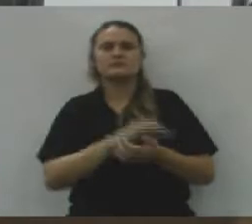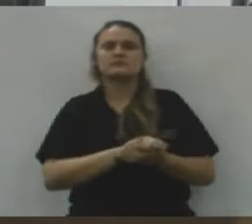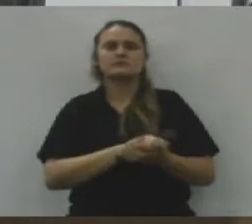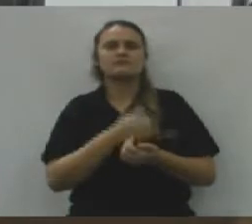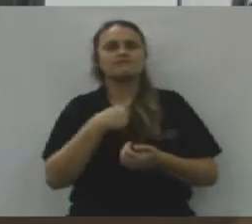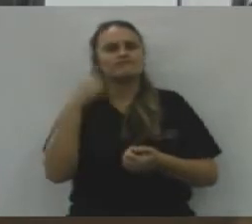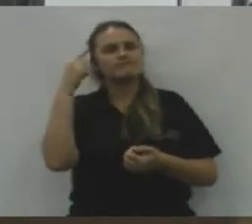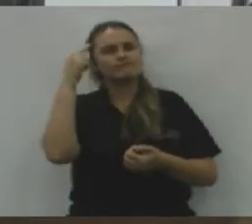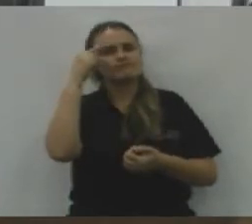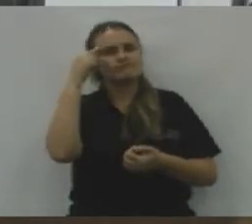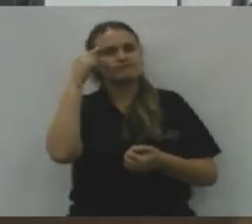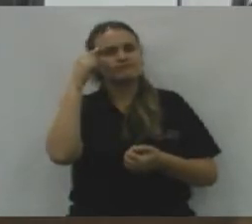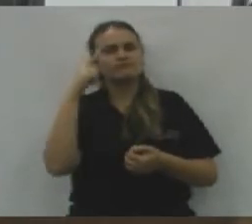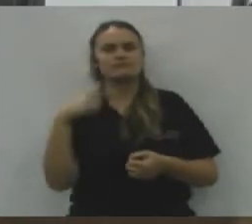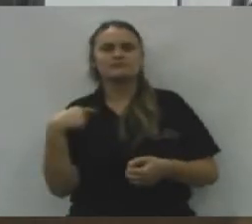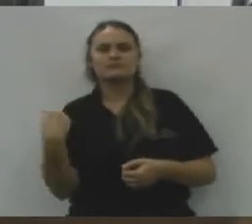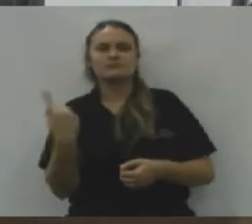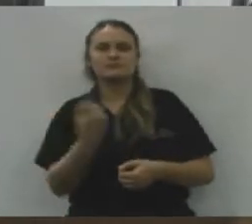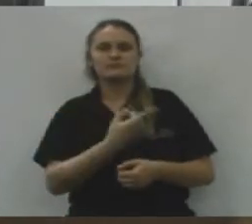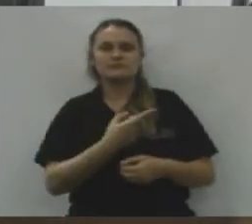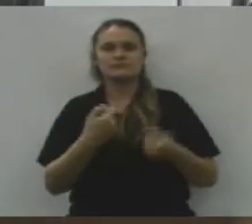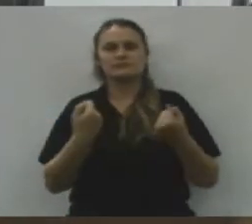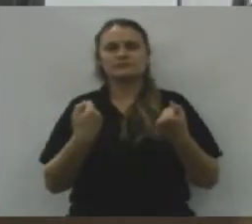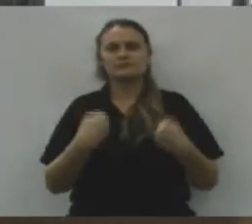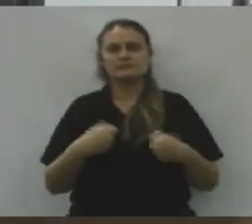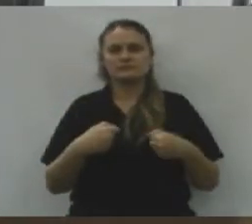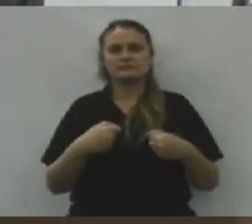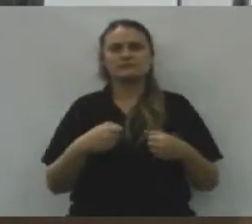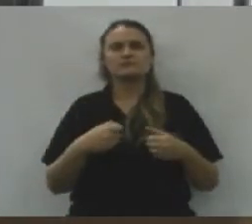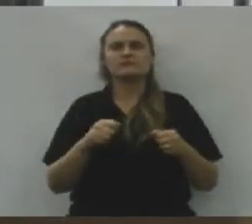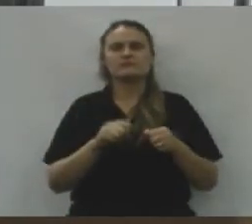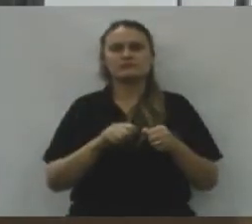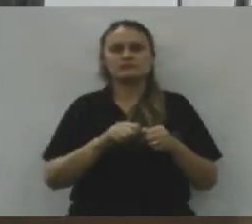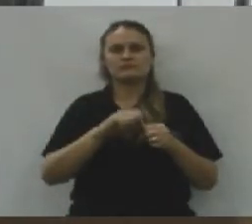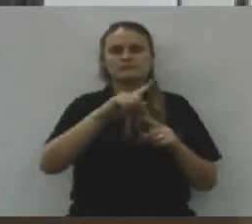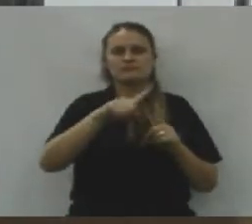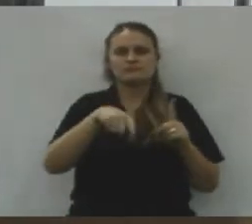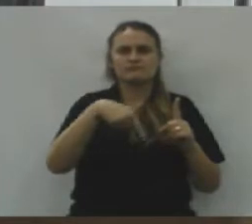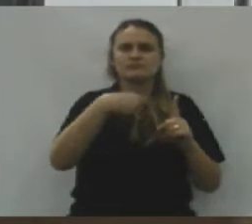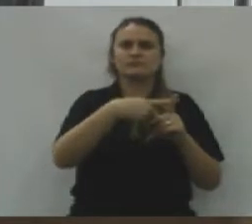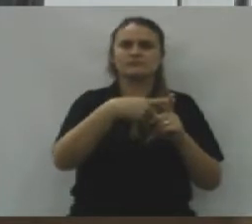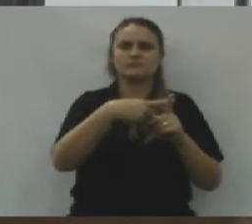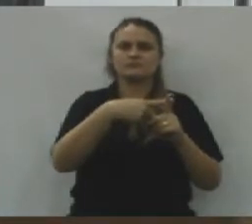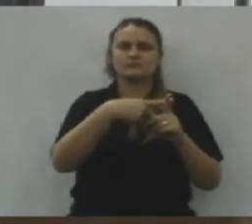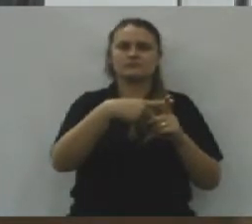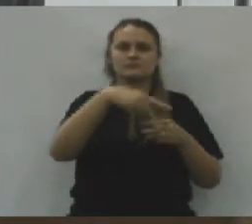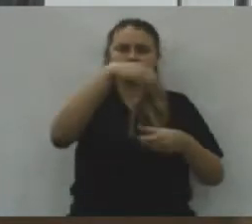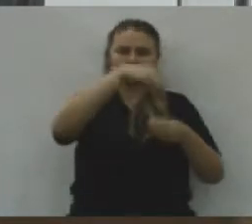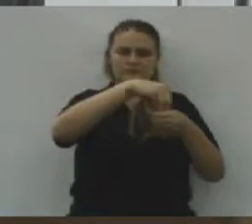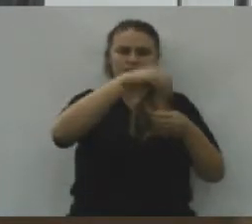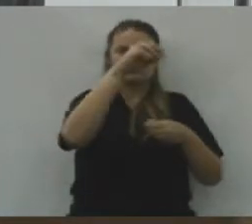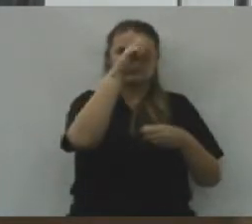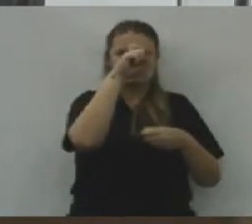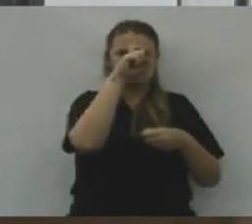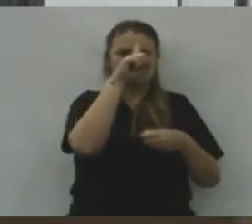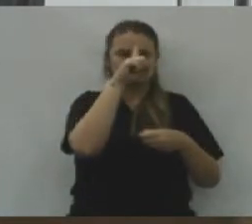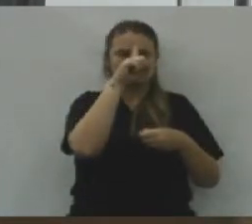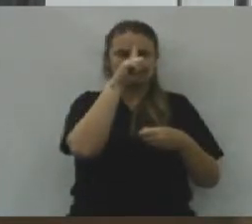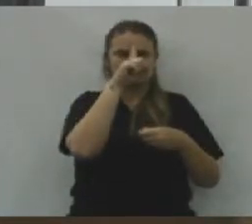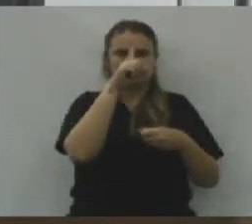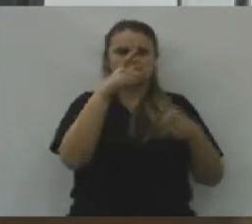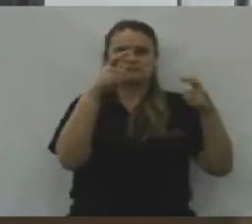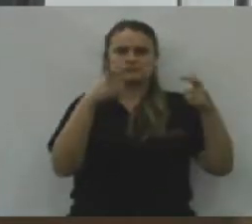Eu penso ainda que nós poderíamos, além de tudo, acrescentar ainda nos hospitais, onde